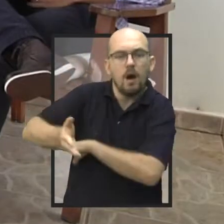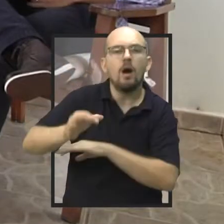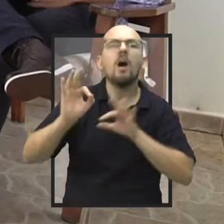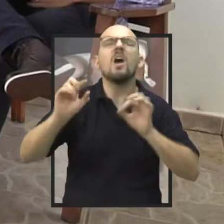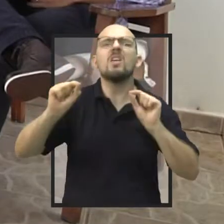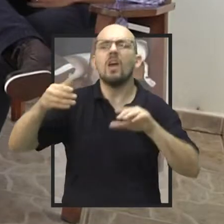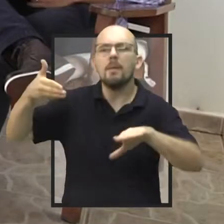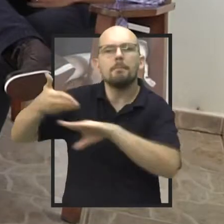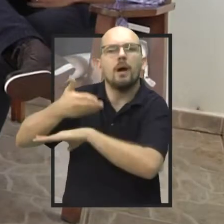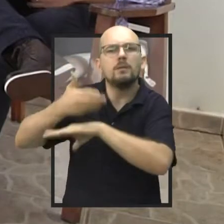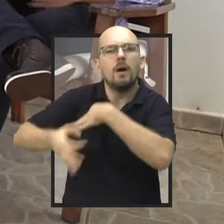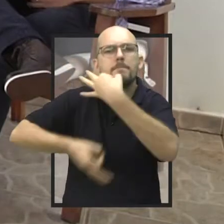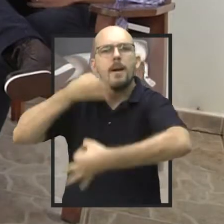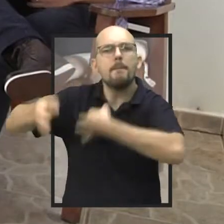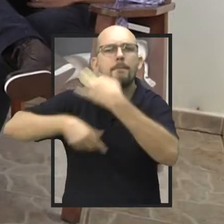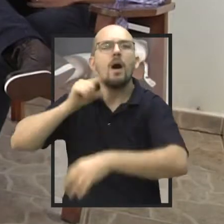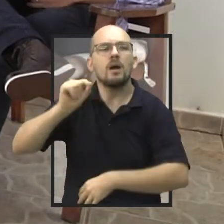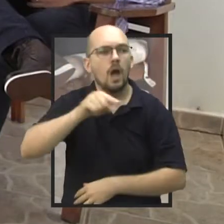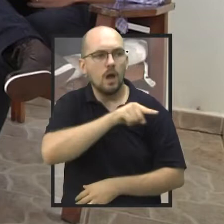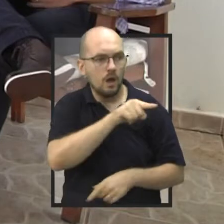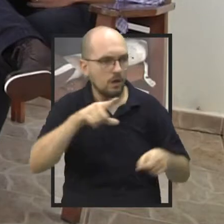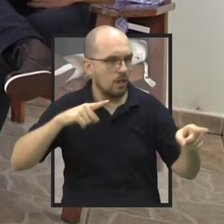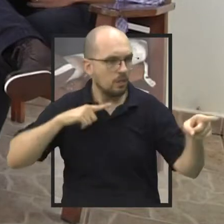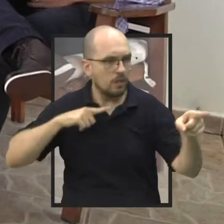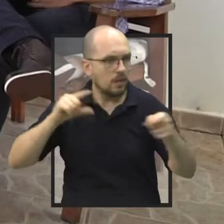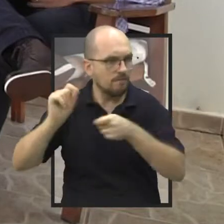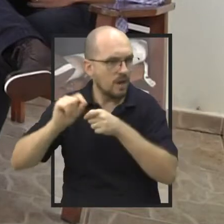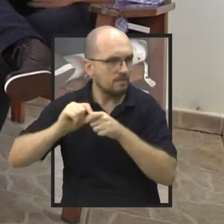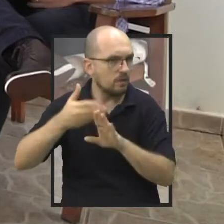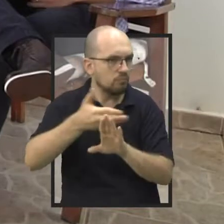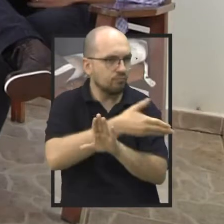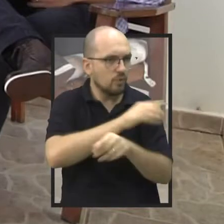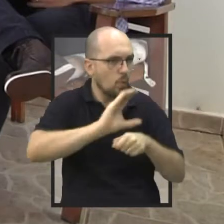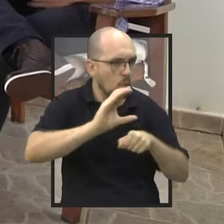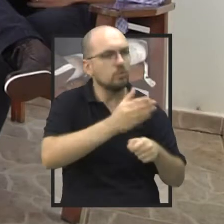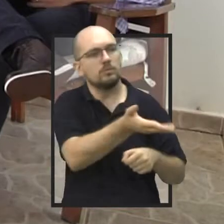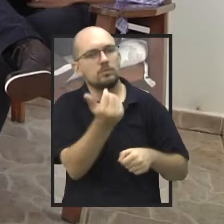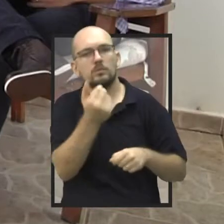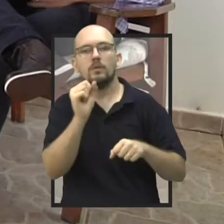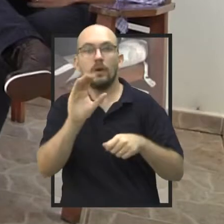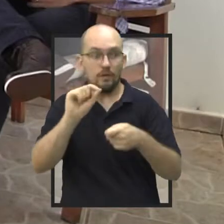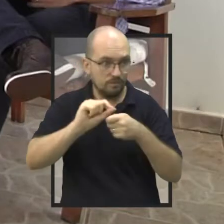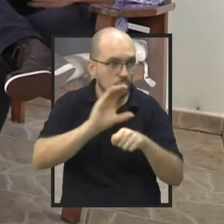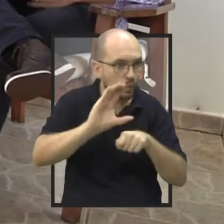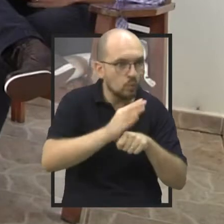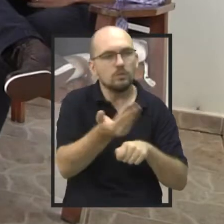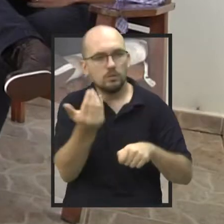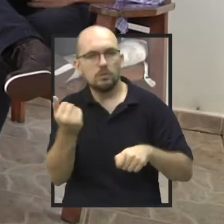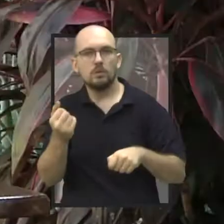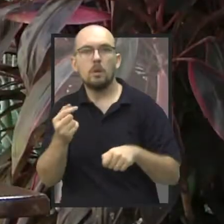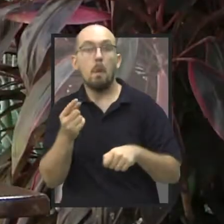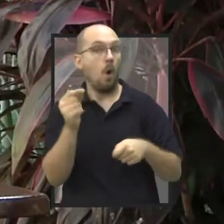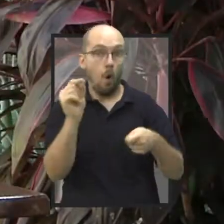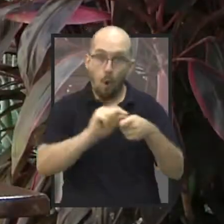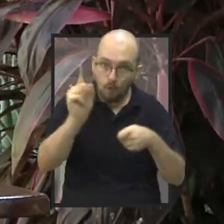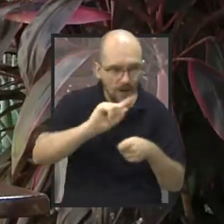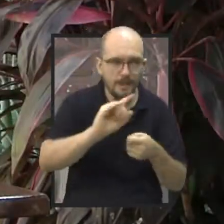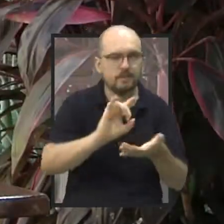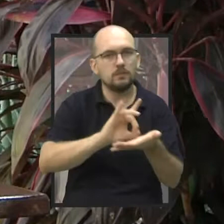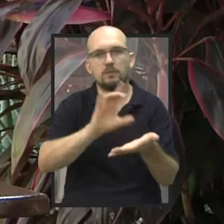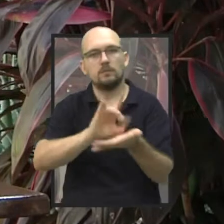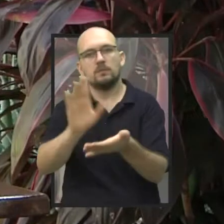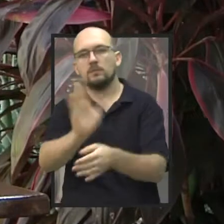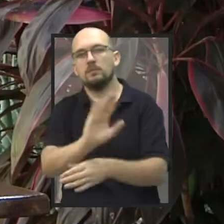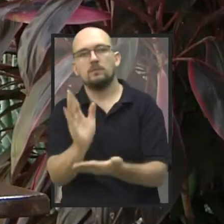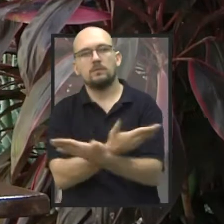deve participar do orçamento? Aqueles que fizerem esse tipo de curso. Então você diz para mim, mas o jovem